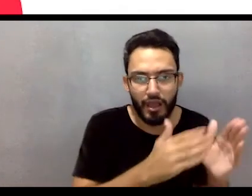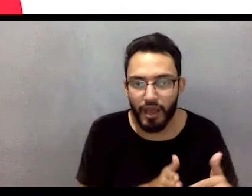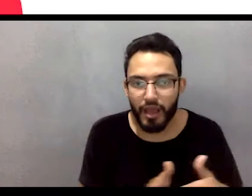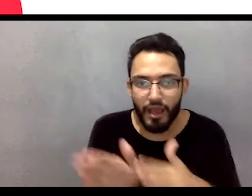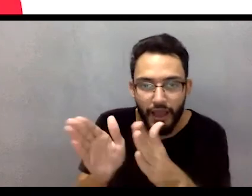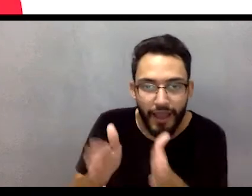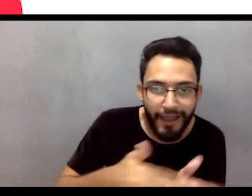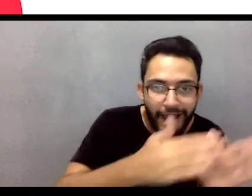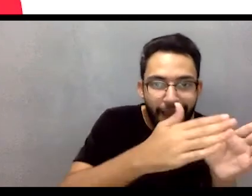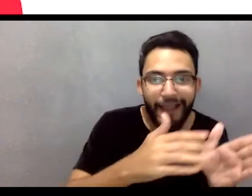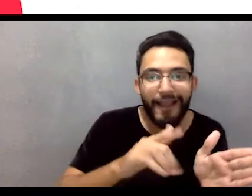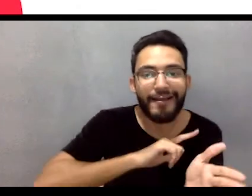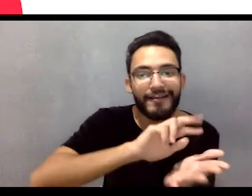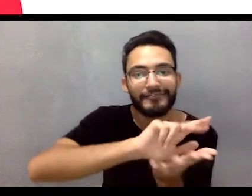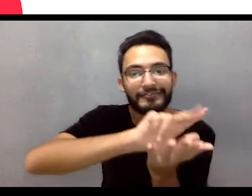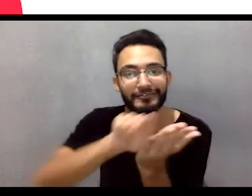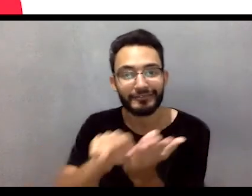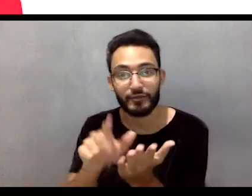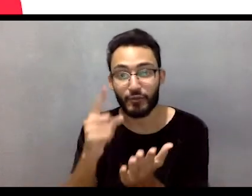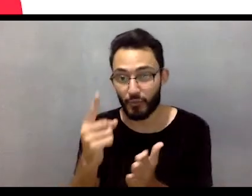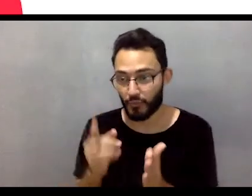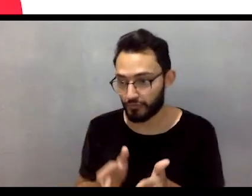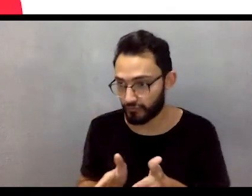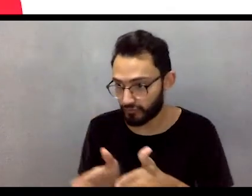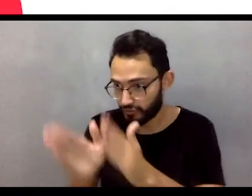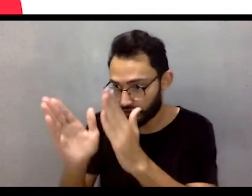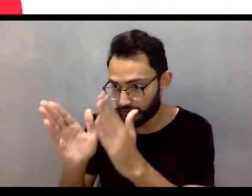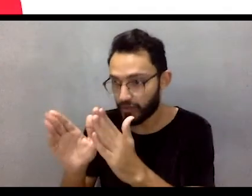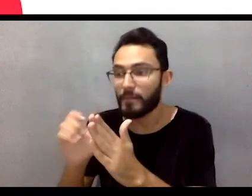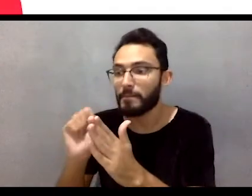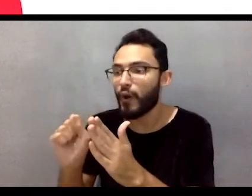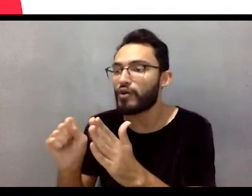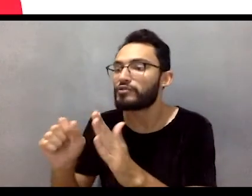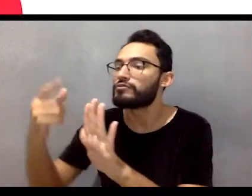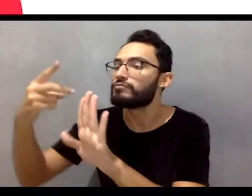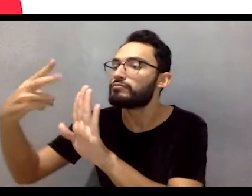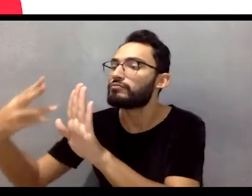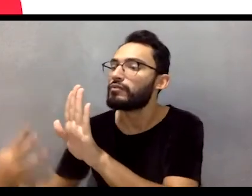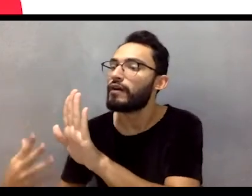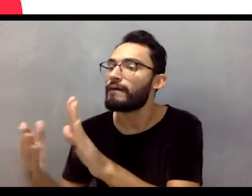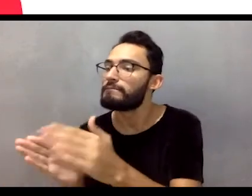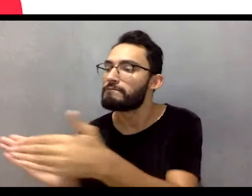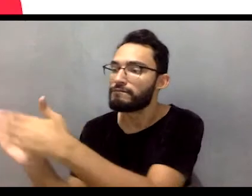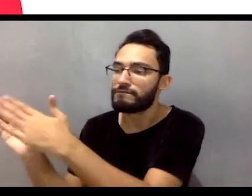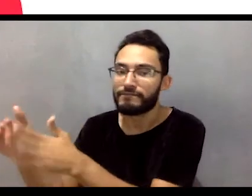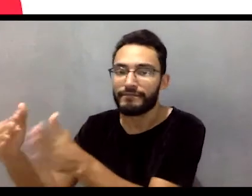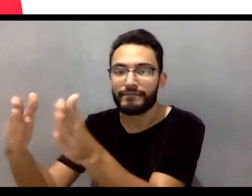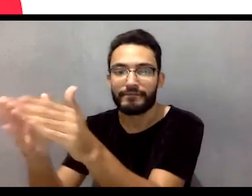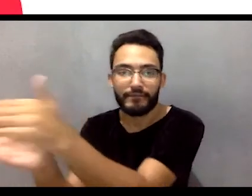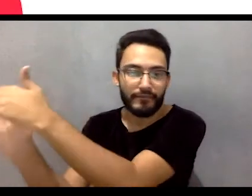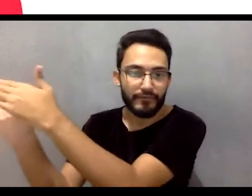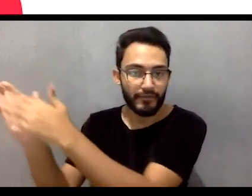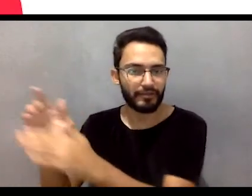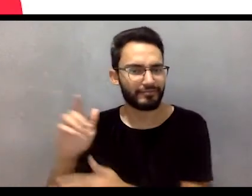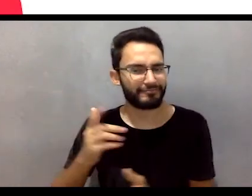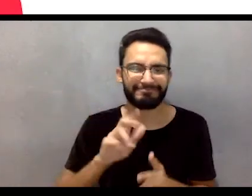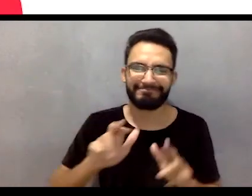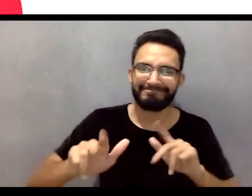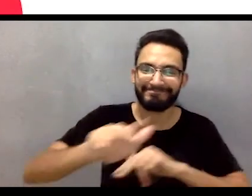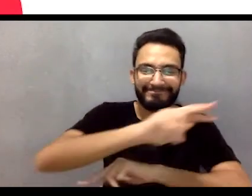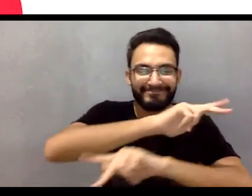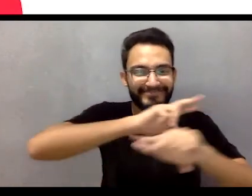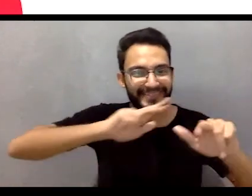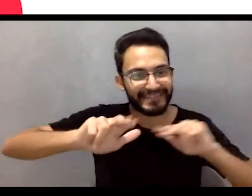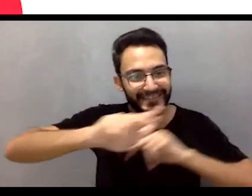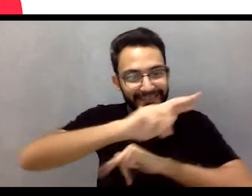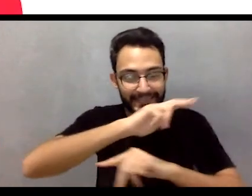um direcionador pode gerar diversos épicos. Então, quando a gente pensa nessa pluralidade, nesse N para